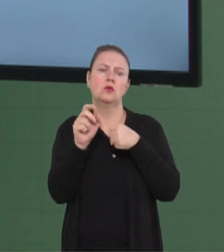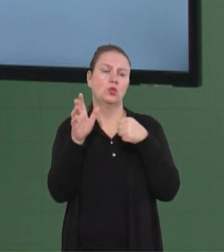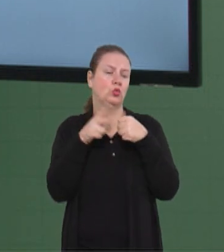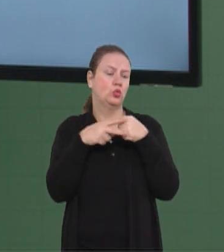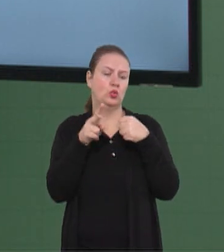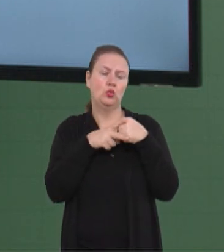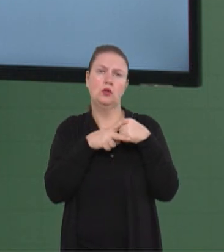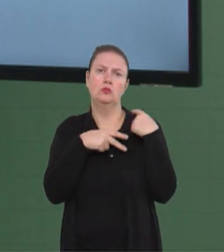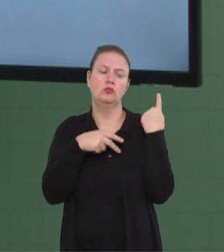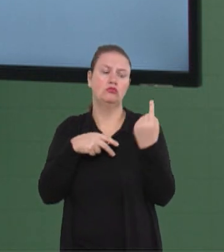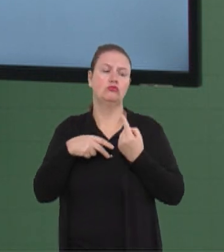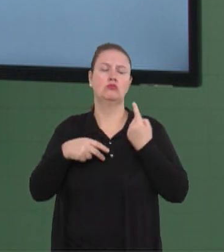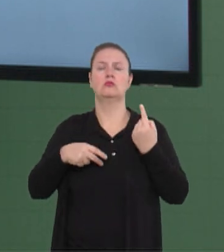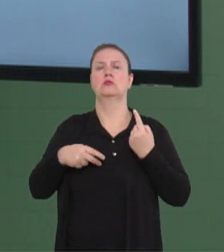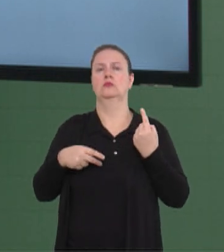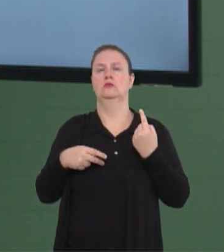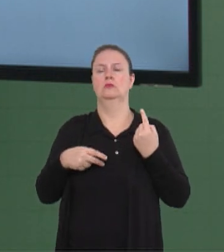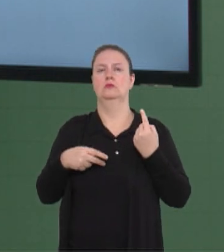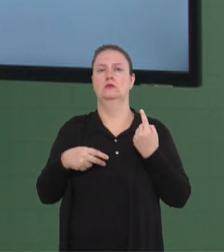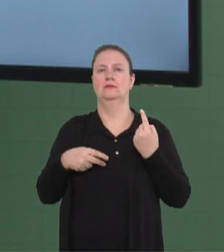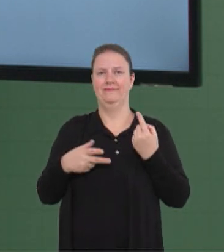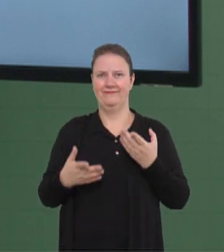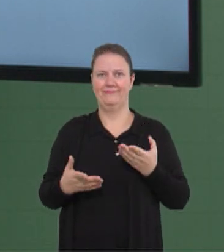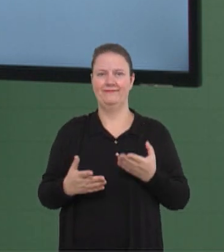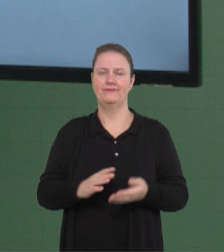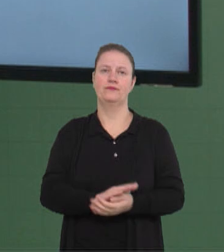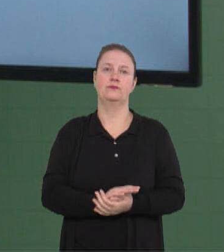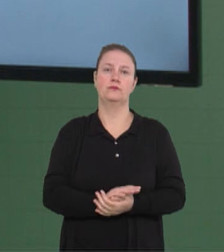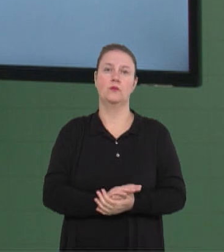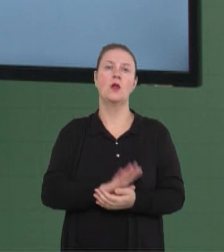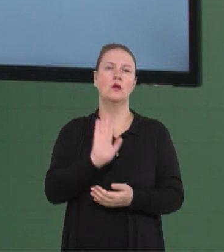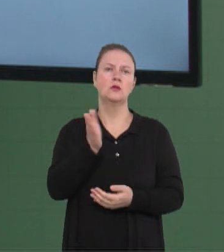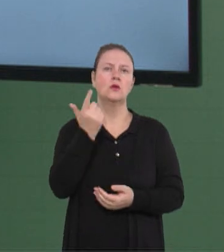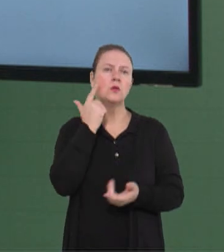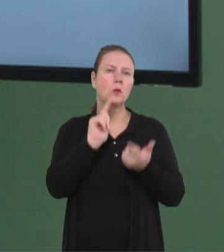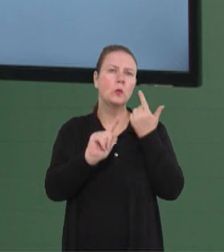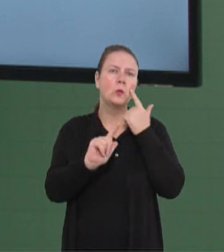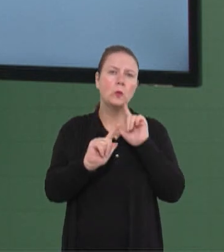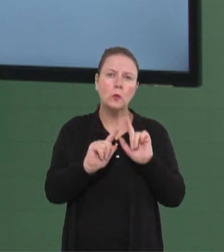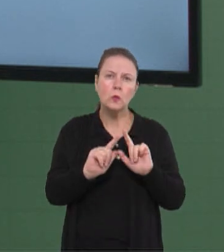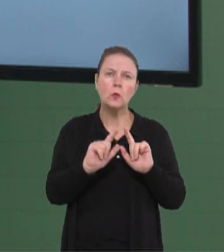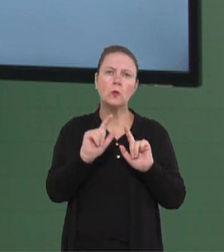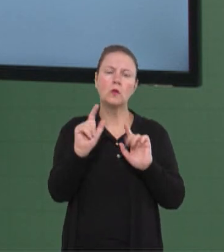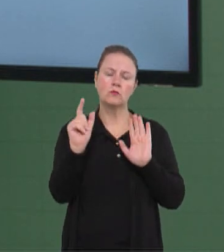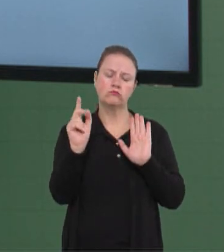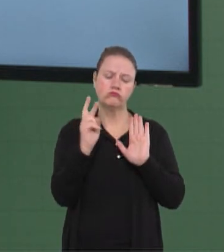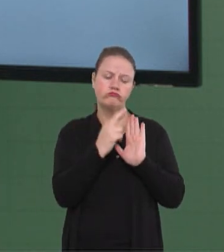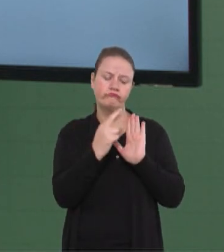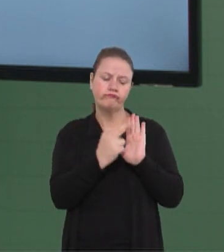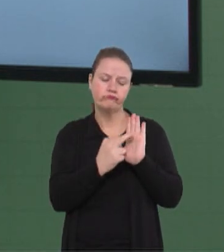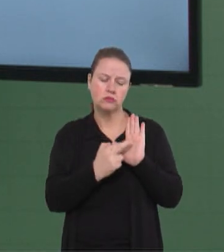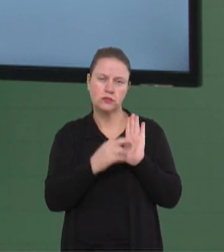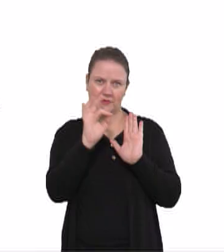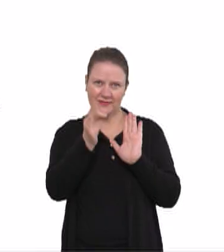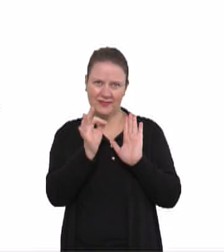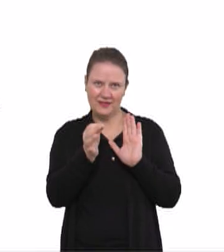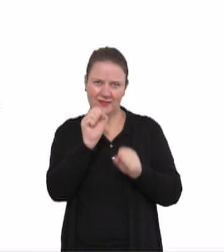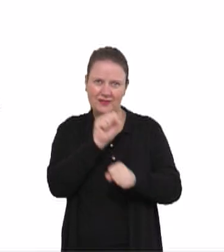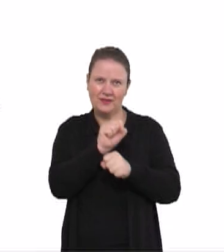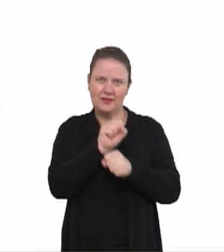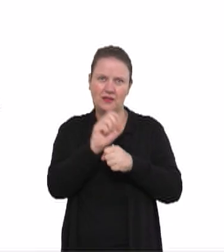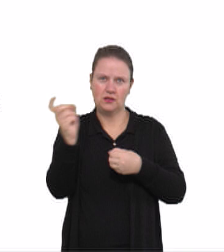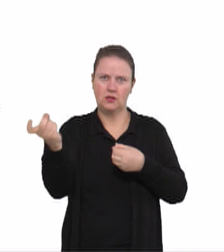é o verbo sozinho que vem depois do modal should tá ok daí você já conseguem marcar certinho bora